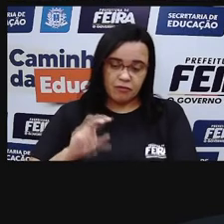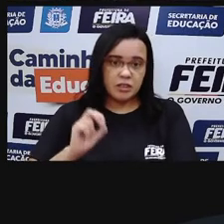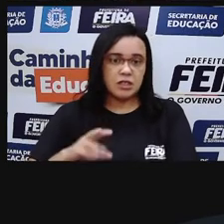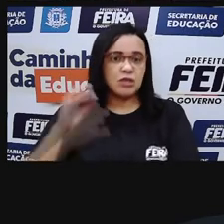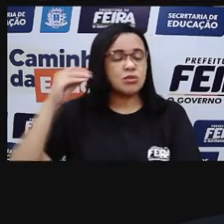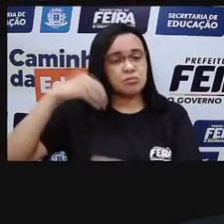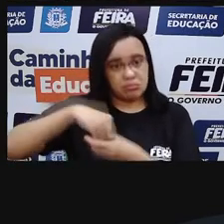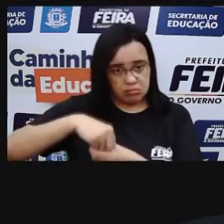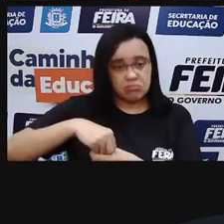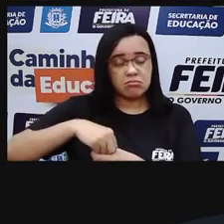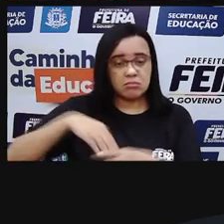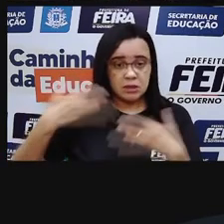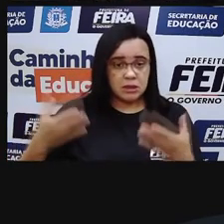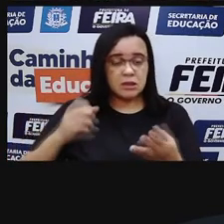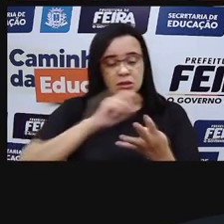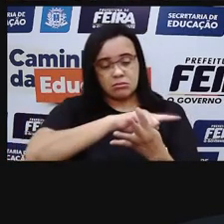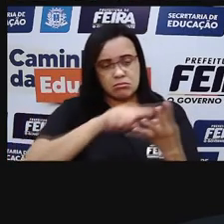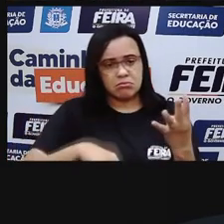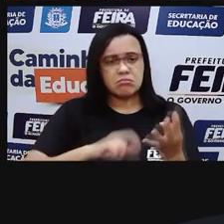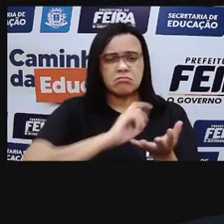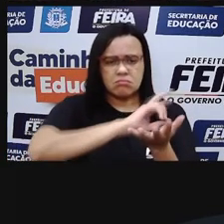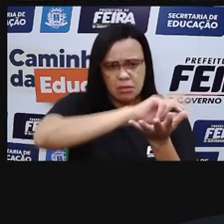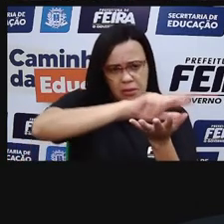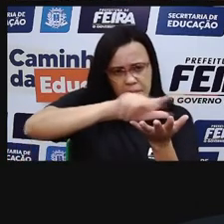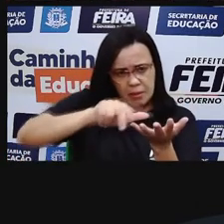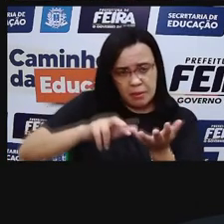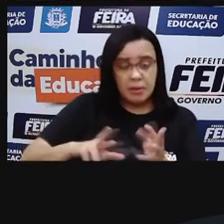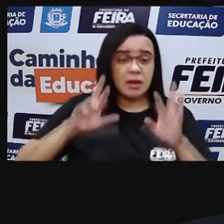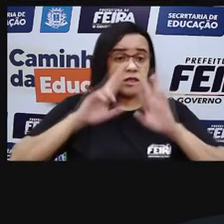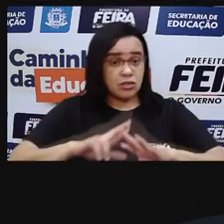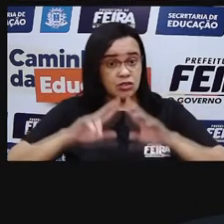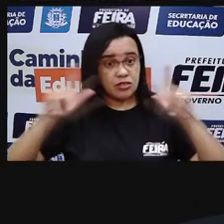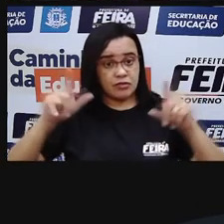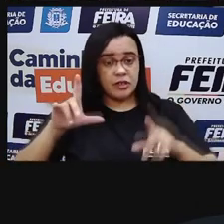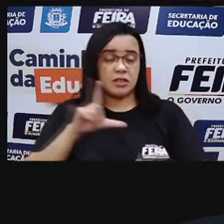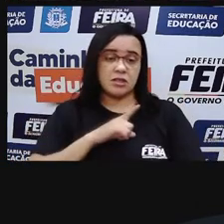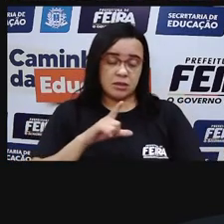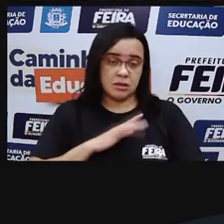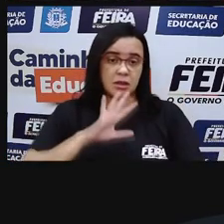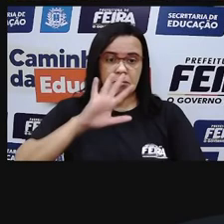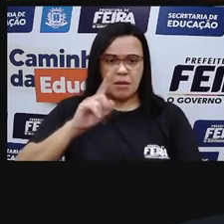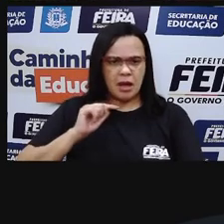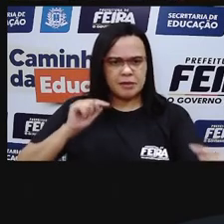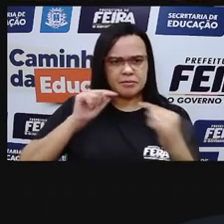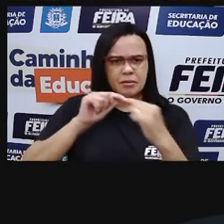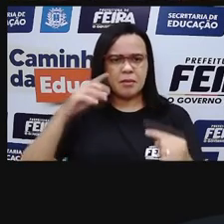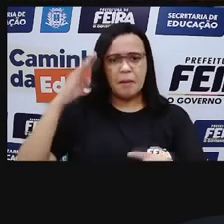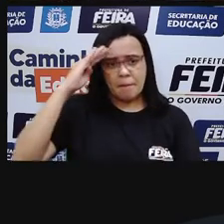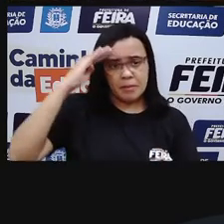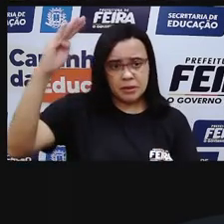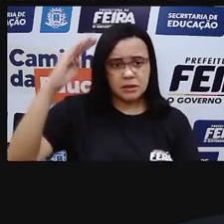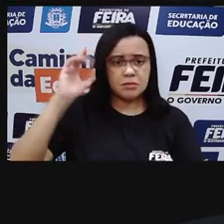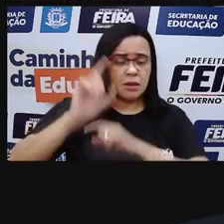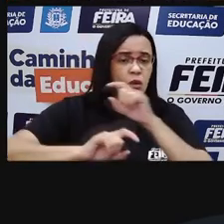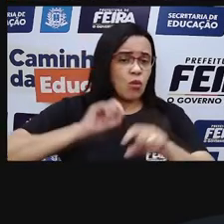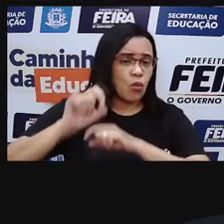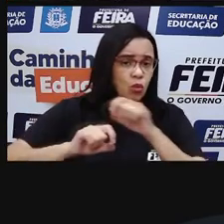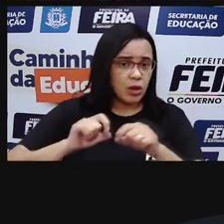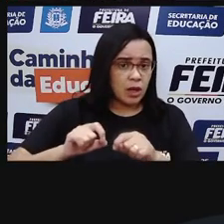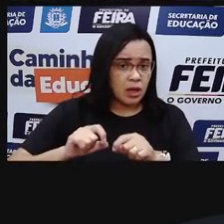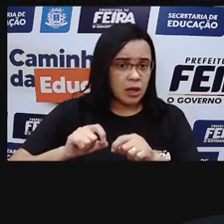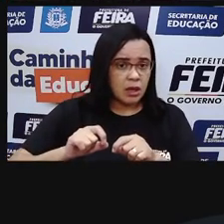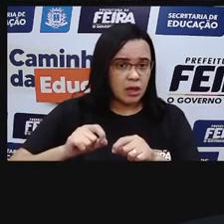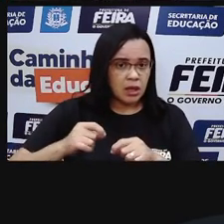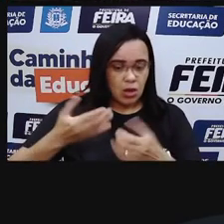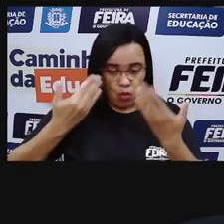tipos diferentes de vacinas. Mas o objetivo de todas as vacinas, vamos entender assim, vai ser o quê? Vai ser